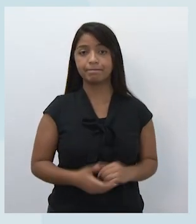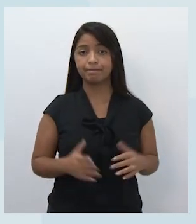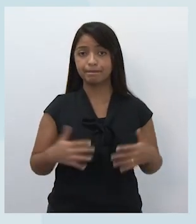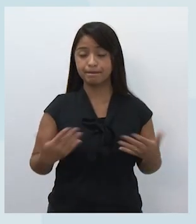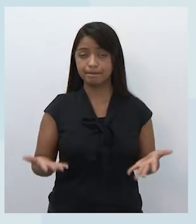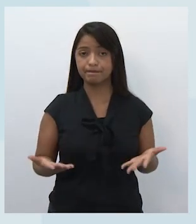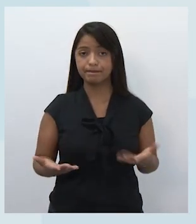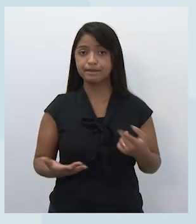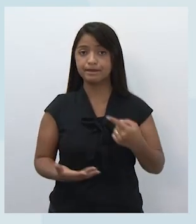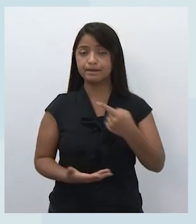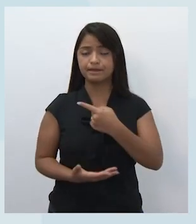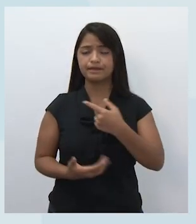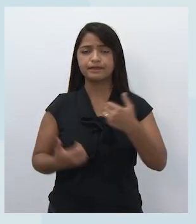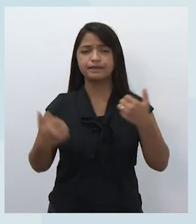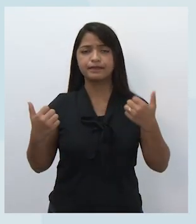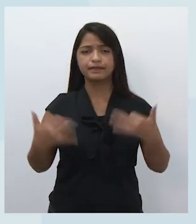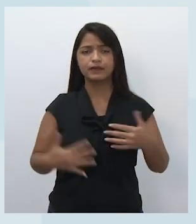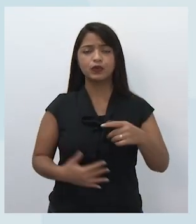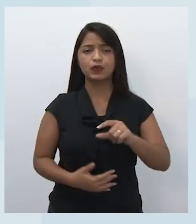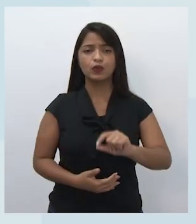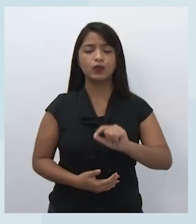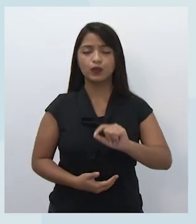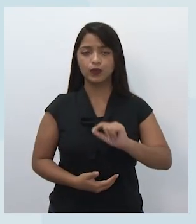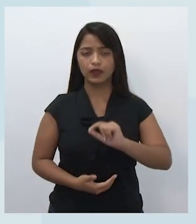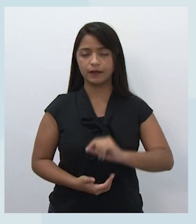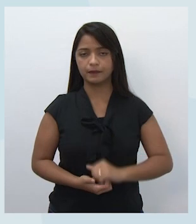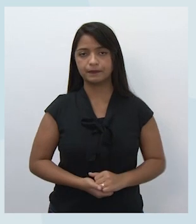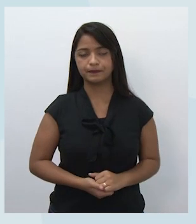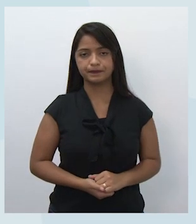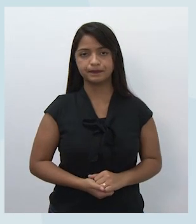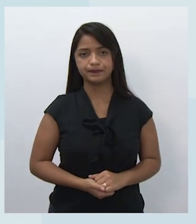Então, esse slide ele traz um pouquinho